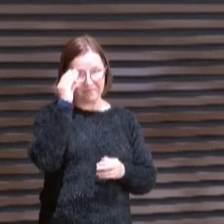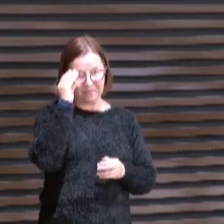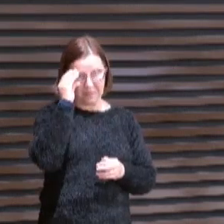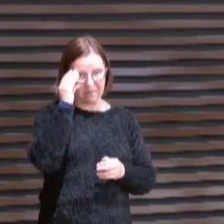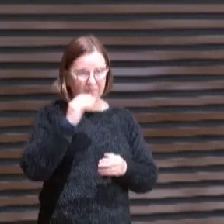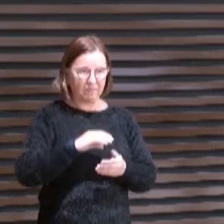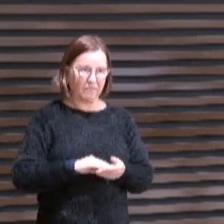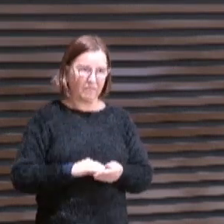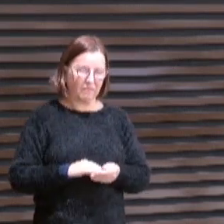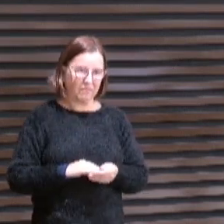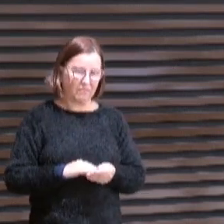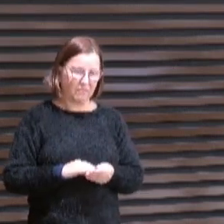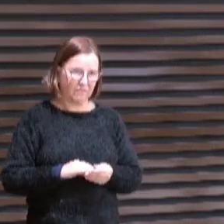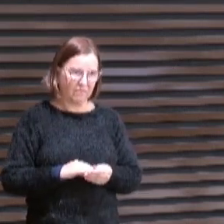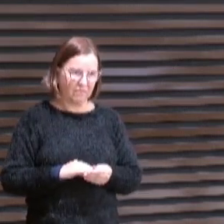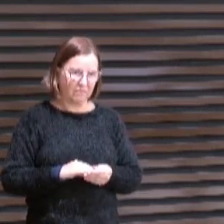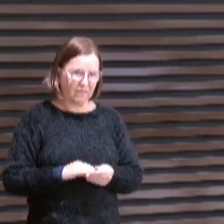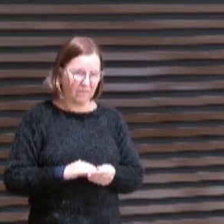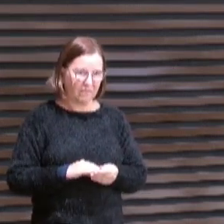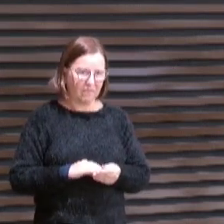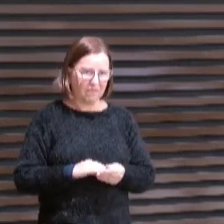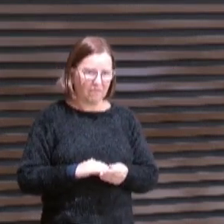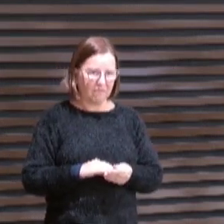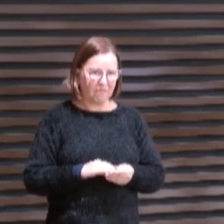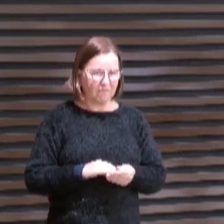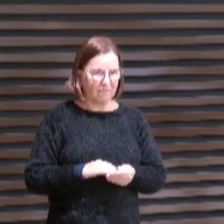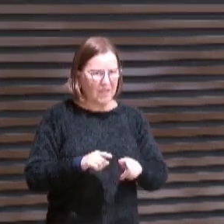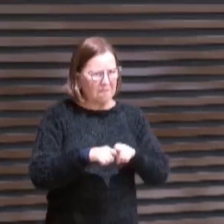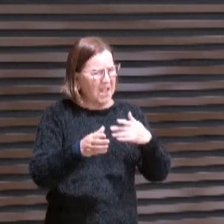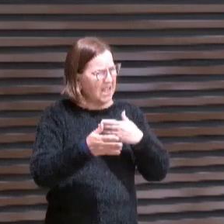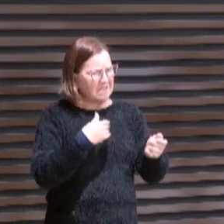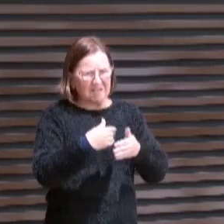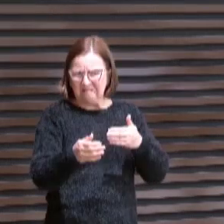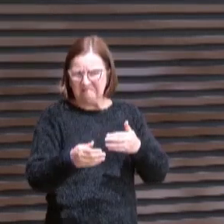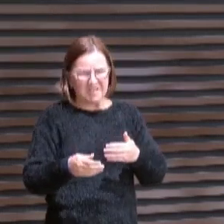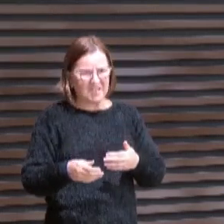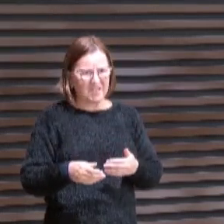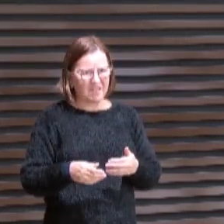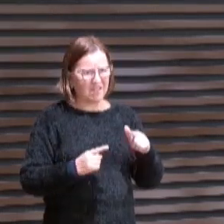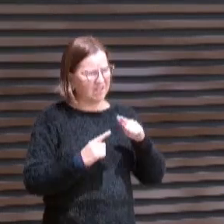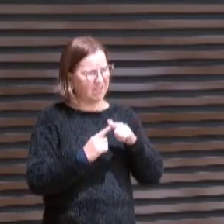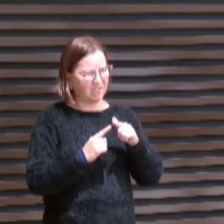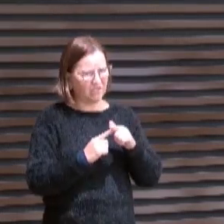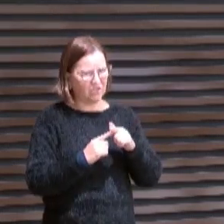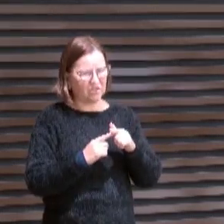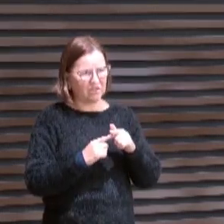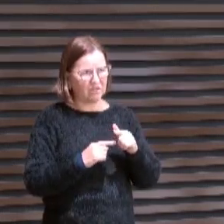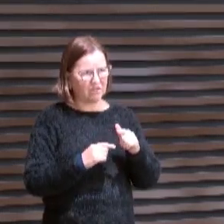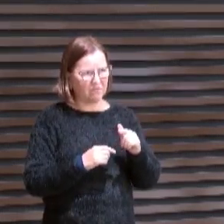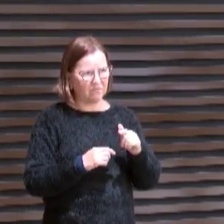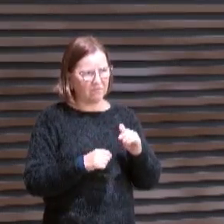Qualquer que seja esse tipo de crime específico, eles foram apanhados e agora sentenciados a morrer